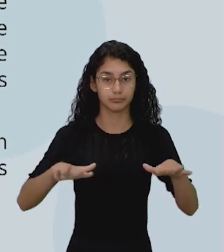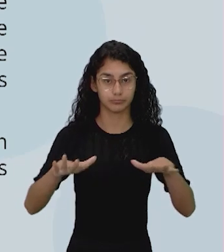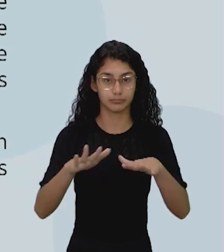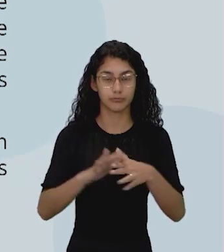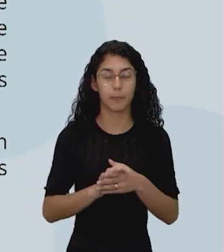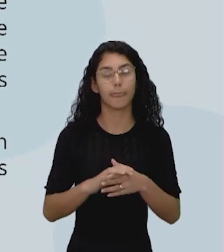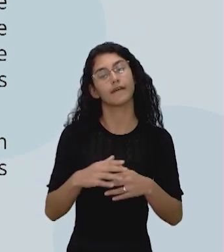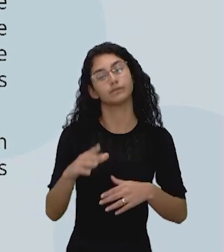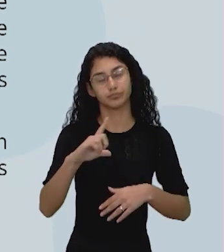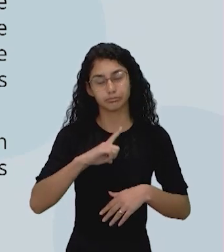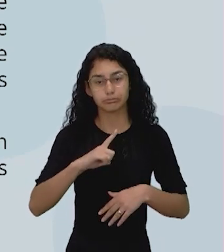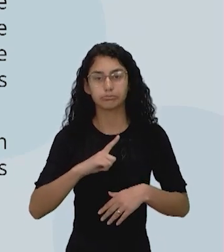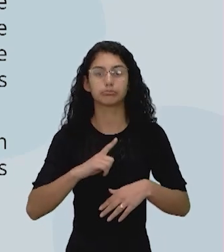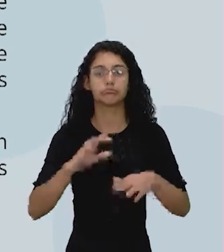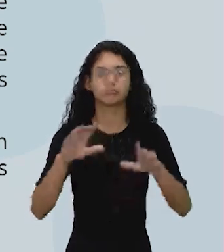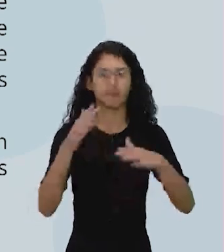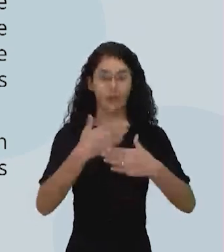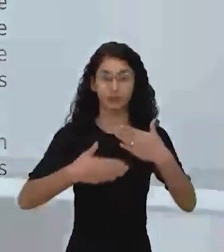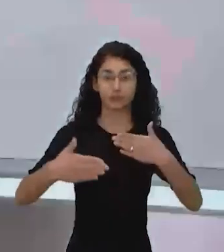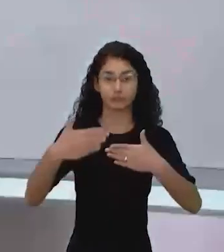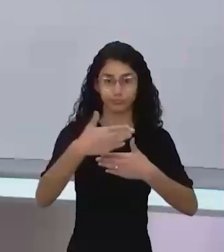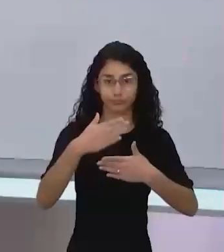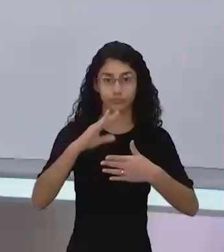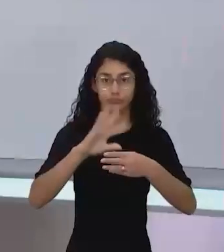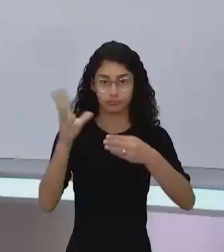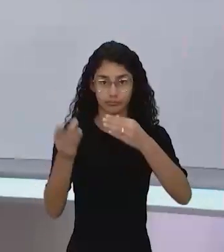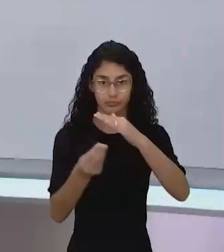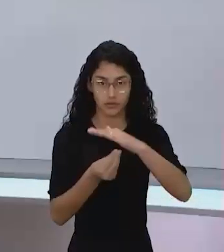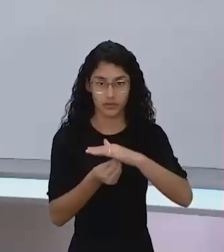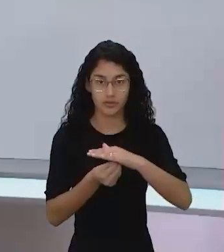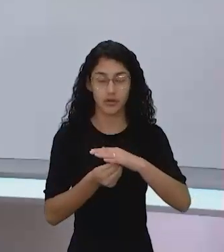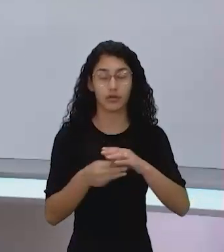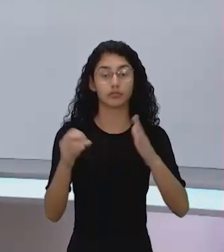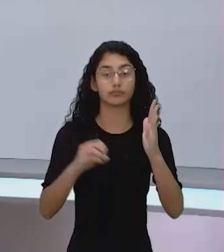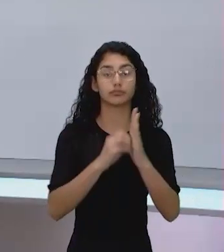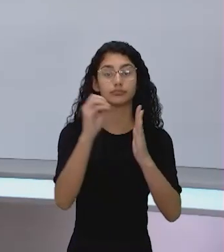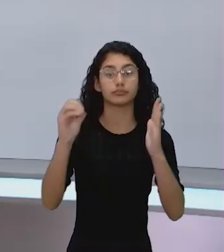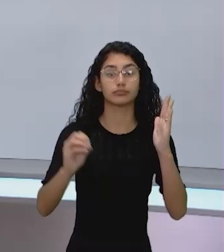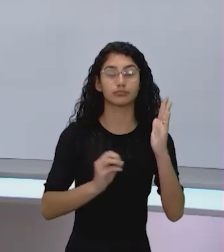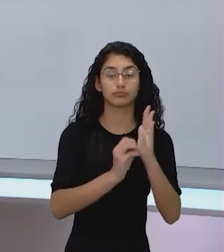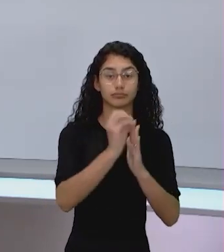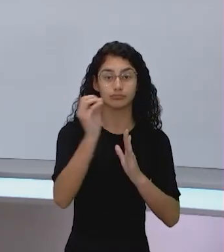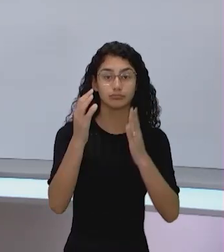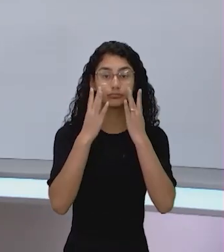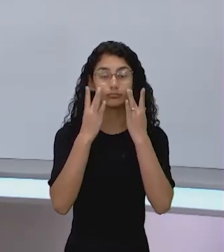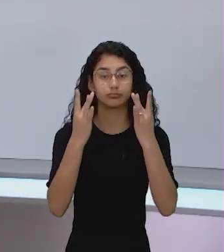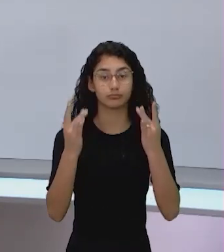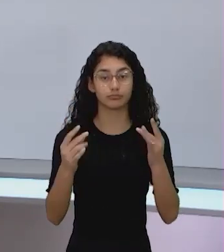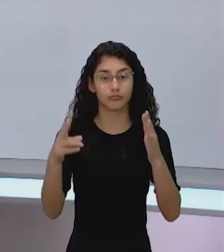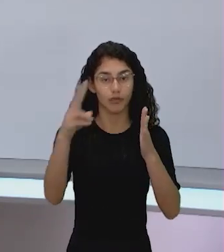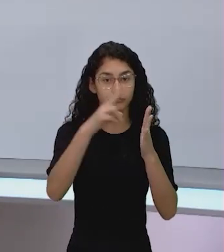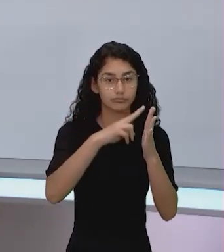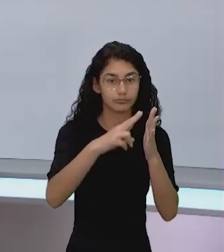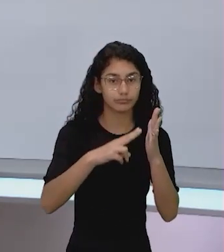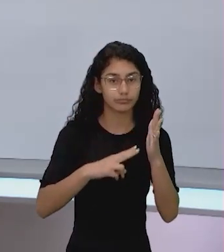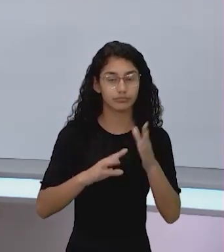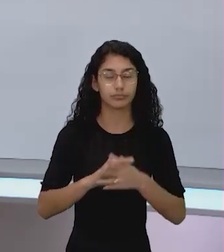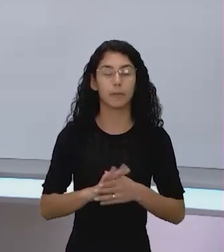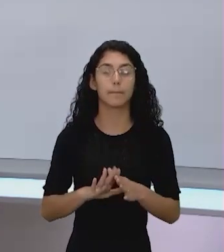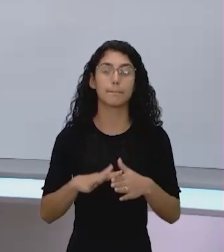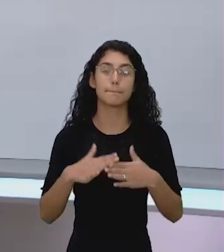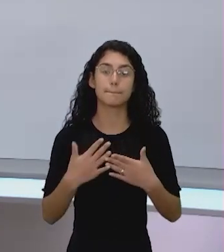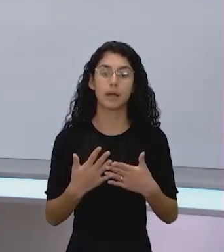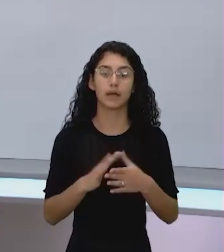disponível o slide no repositório do Centro de Mídias. Vocês vão poder ler com toda a atenção o que está escrito. Mas eu tenho interesse,